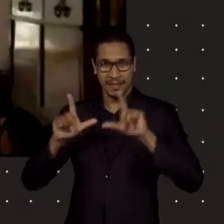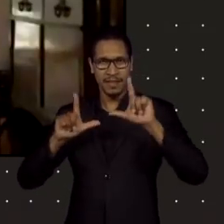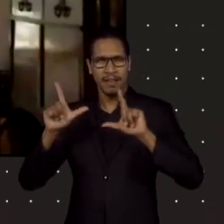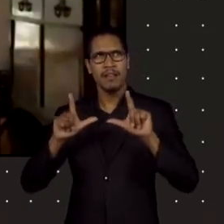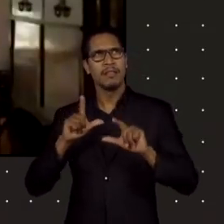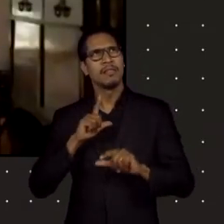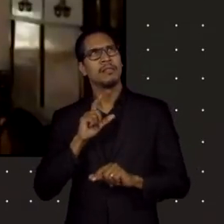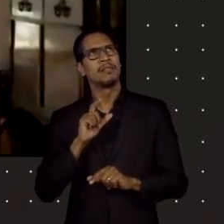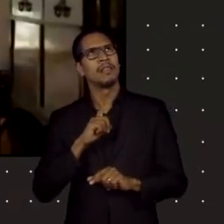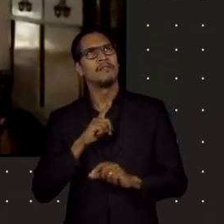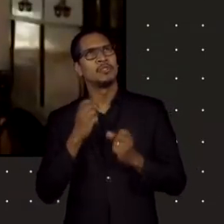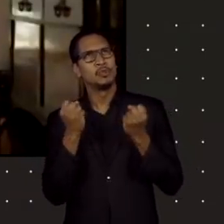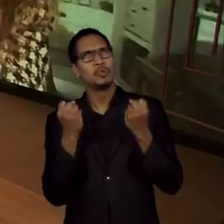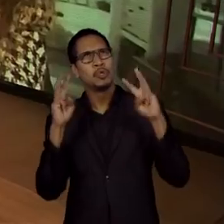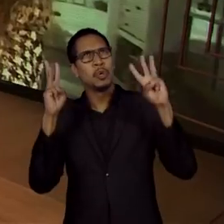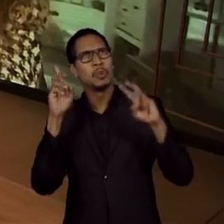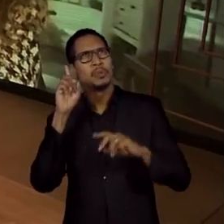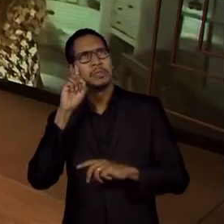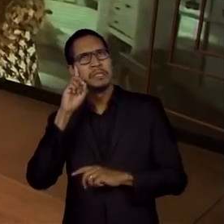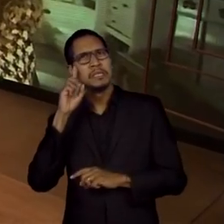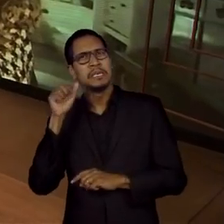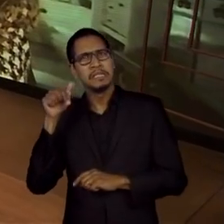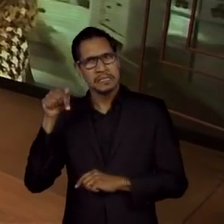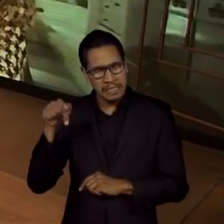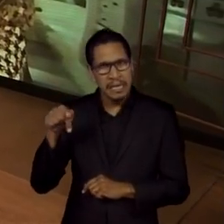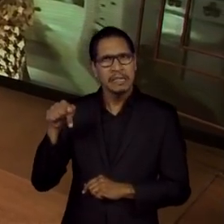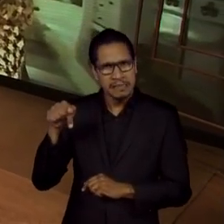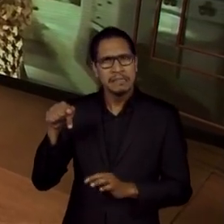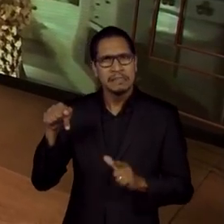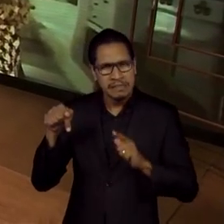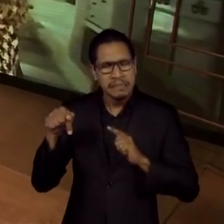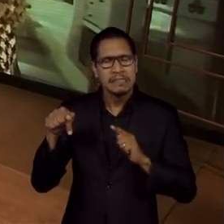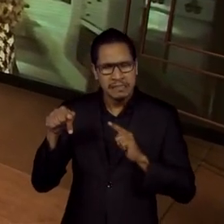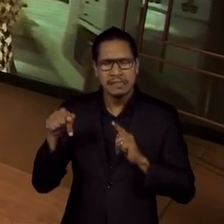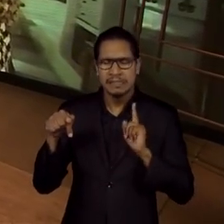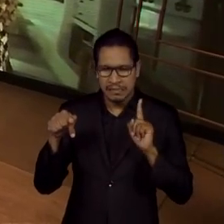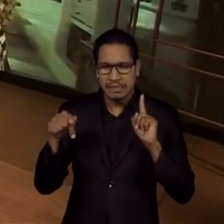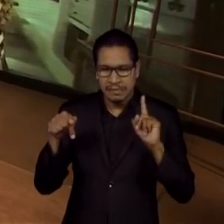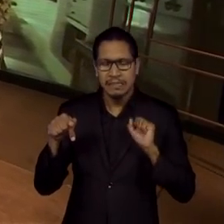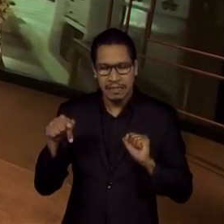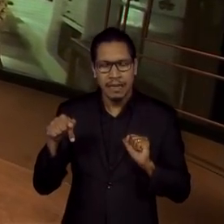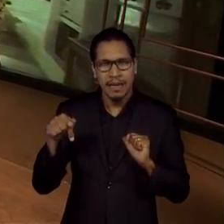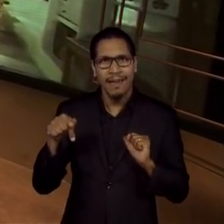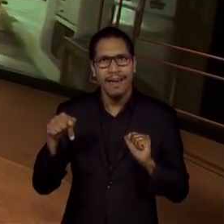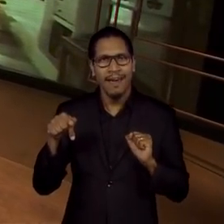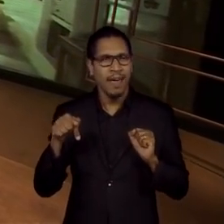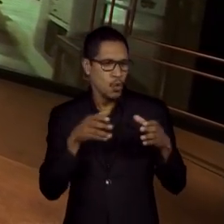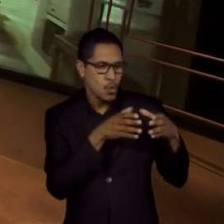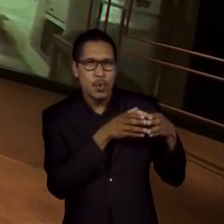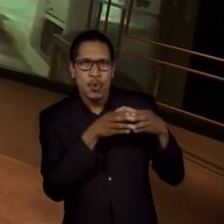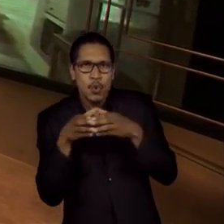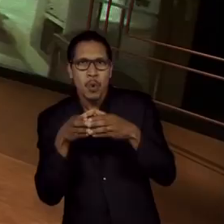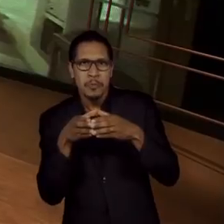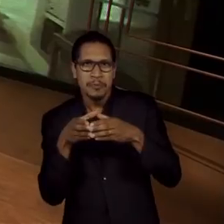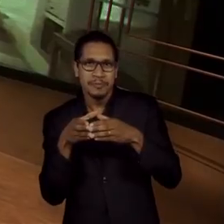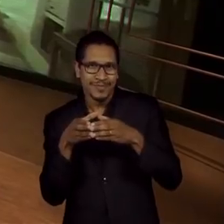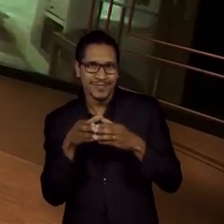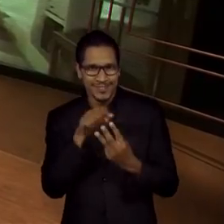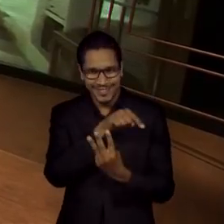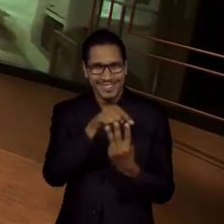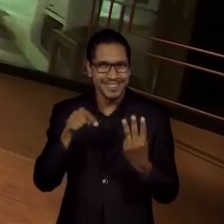do dia 7, porque tinha espetáculos no show do dia 7, né, com participação de toda a equipe, de todo o grupo, né,